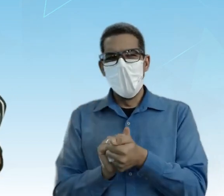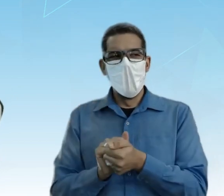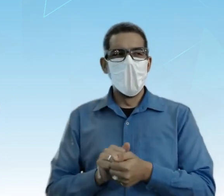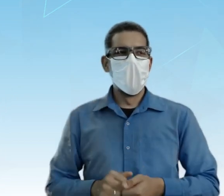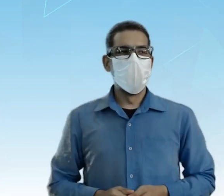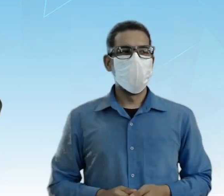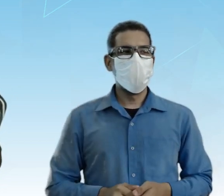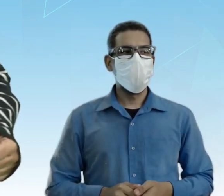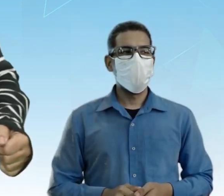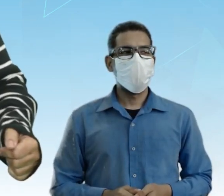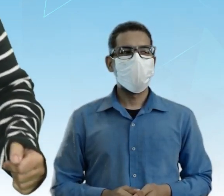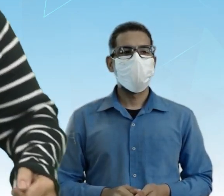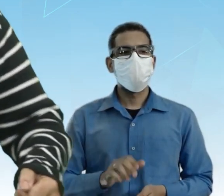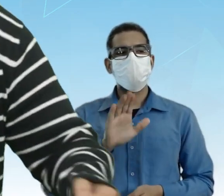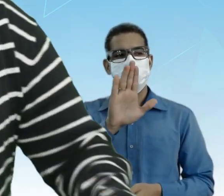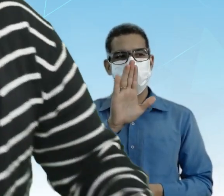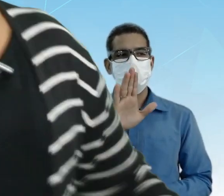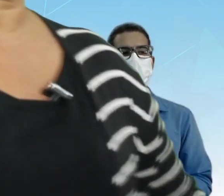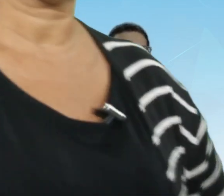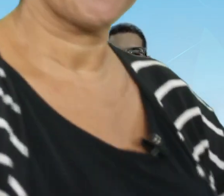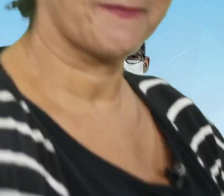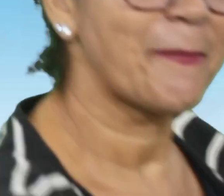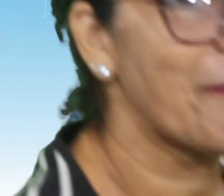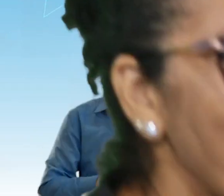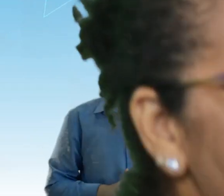a professora esqueceu de um momento. Espera aí.